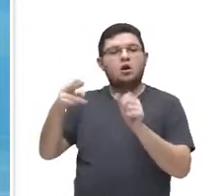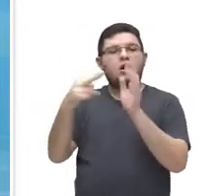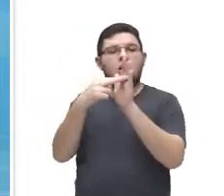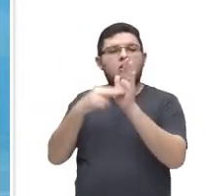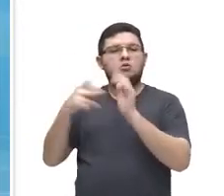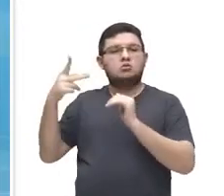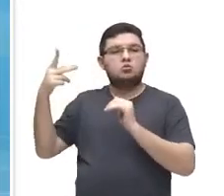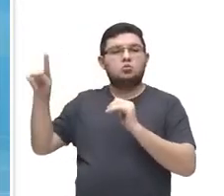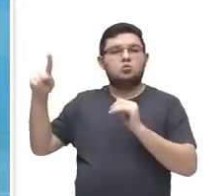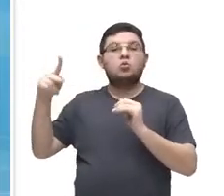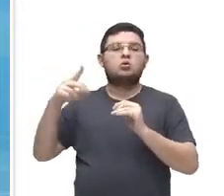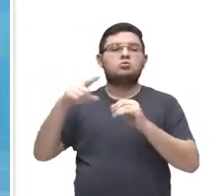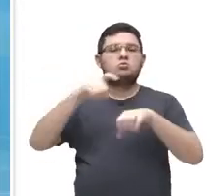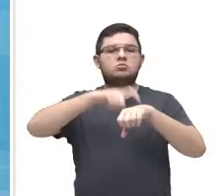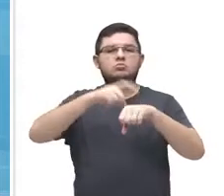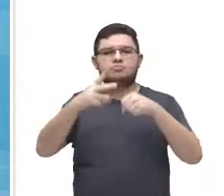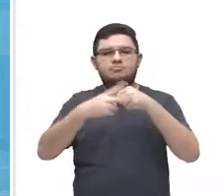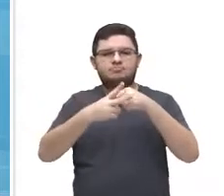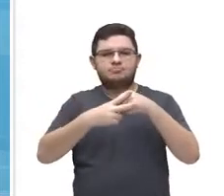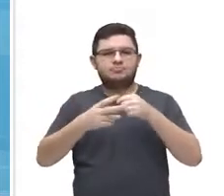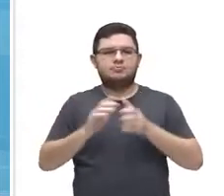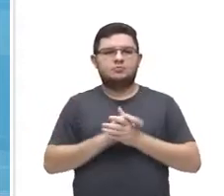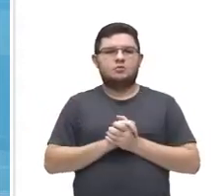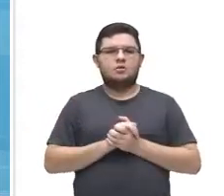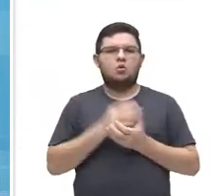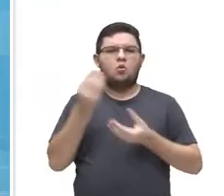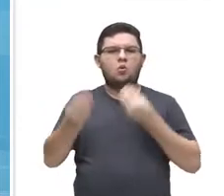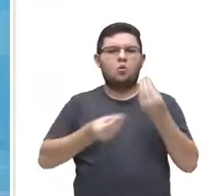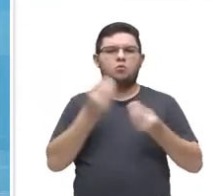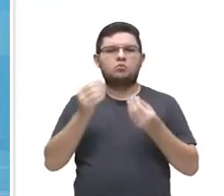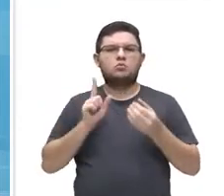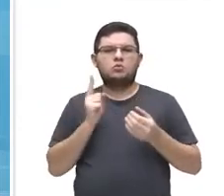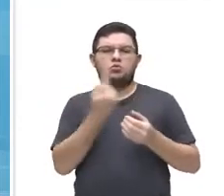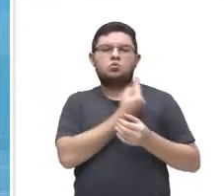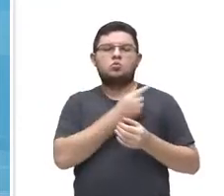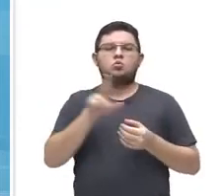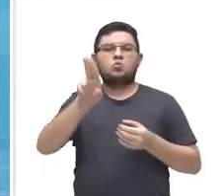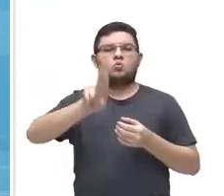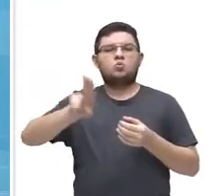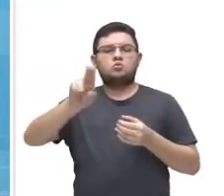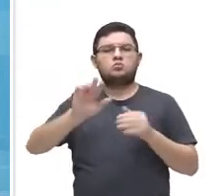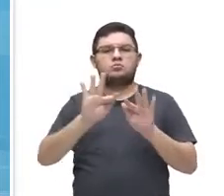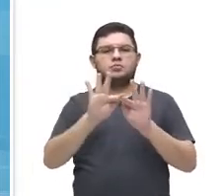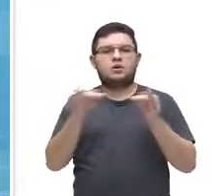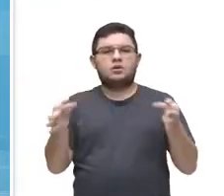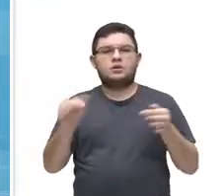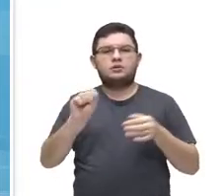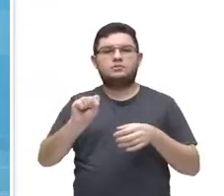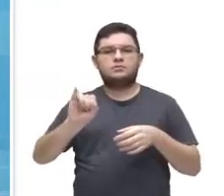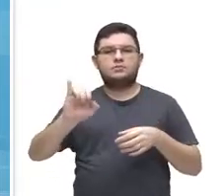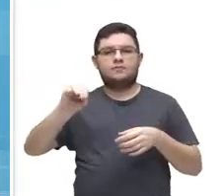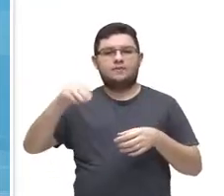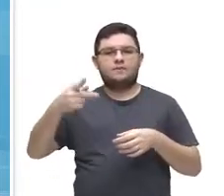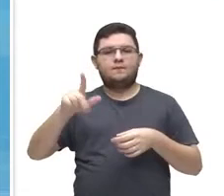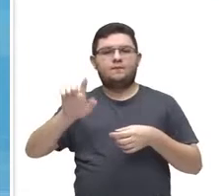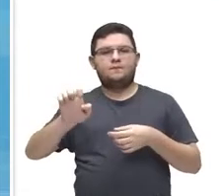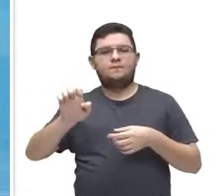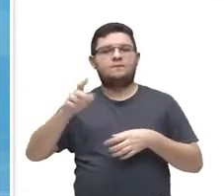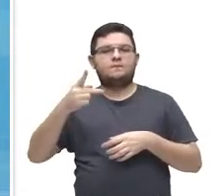verbal. Quando que nós utilizamos aí o Simple Present? Vou mostrar agora para vocês, olha só. The